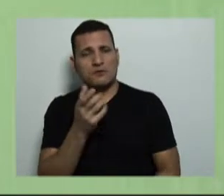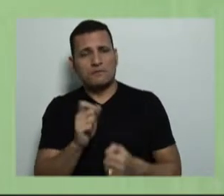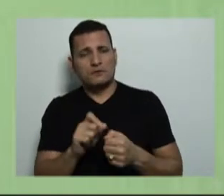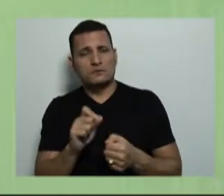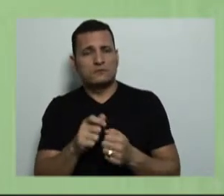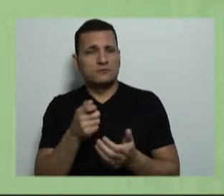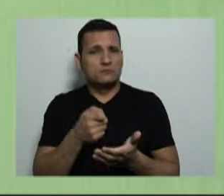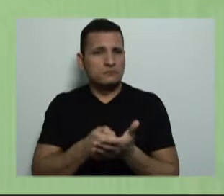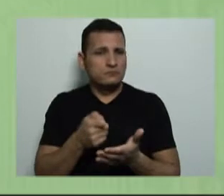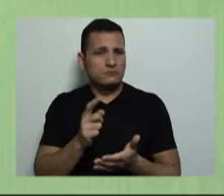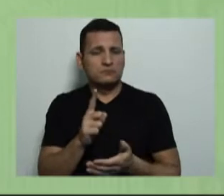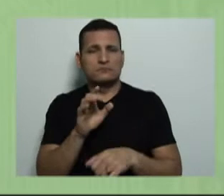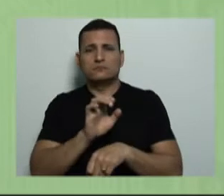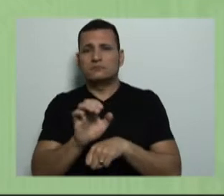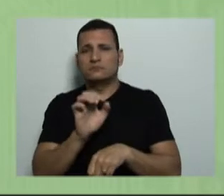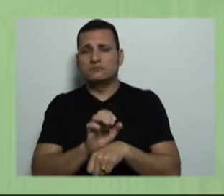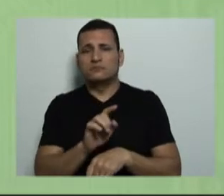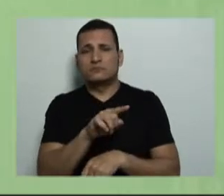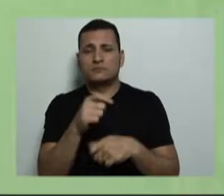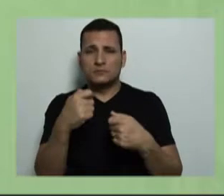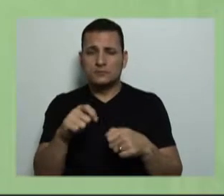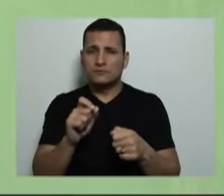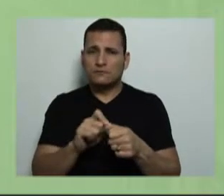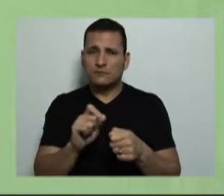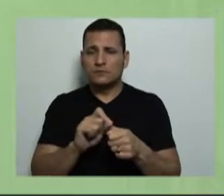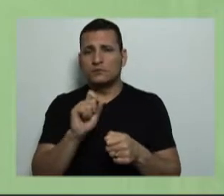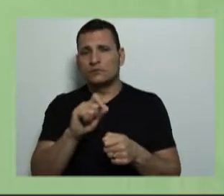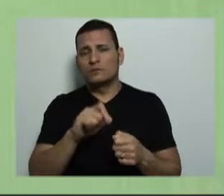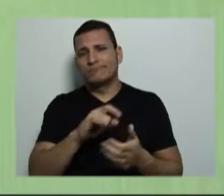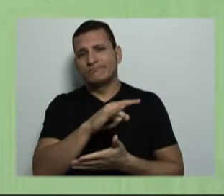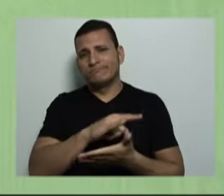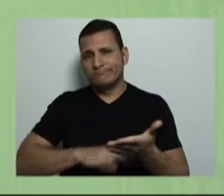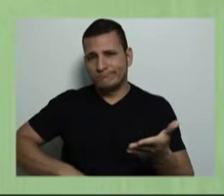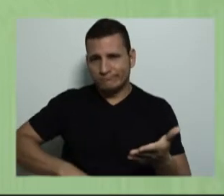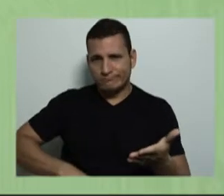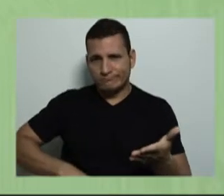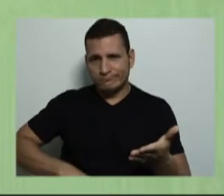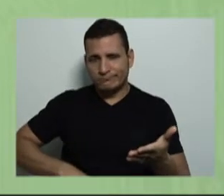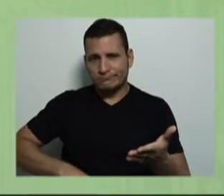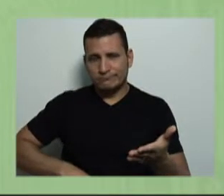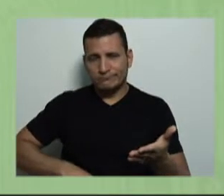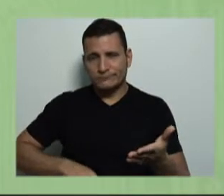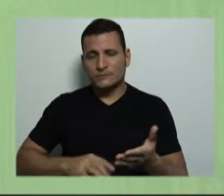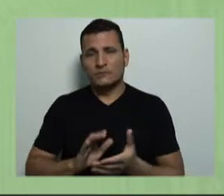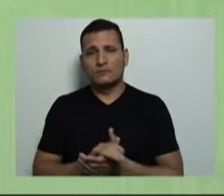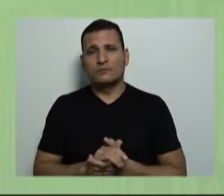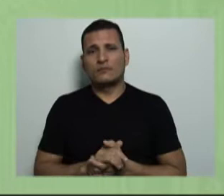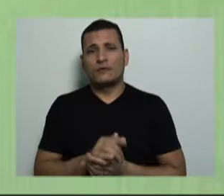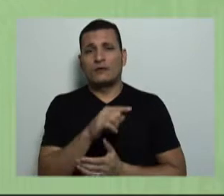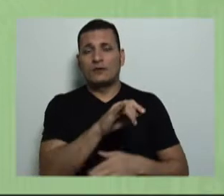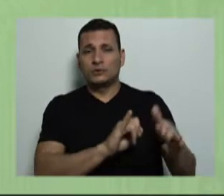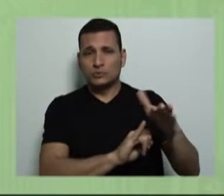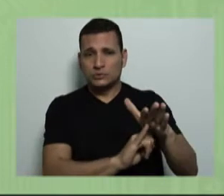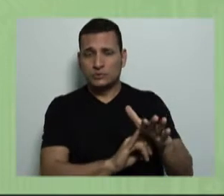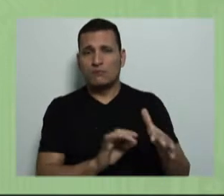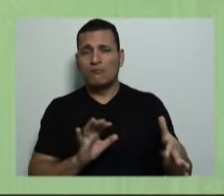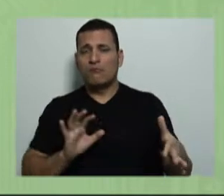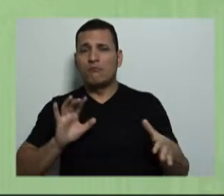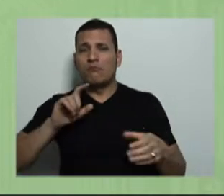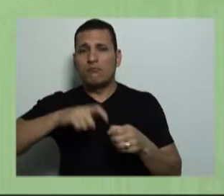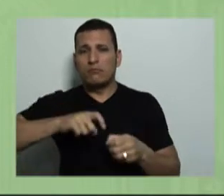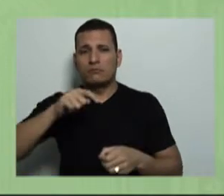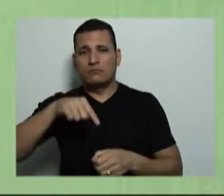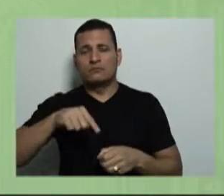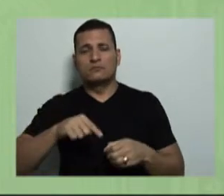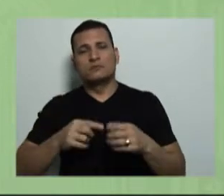é necessário firmar termo de compromisso entre a concedente e o Instituto Federal de Rondônia. Veja que a